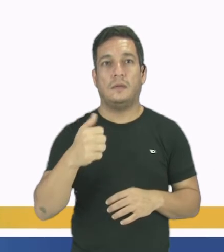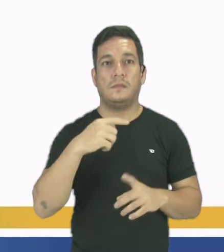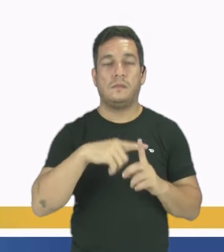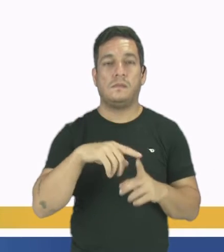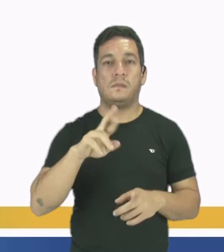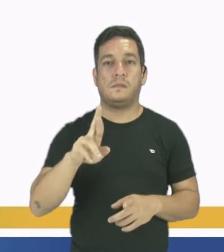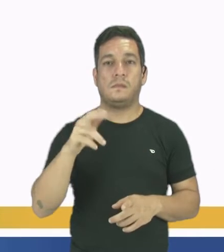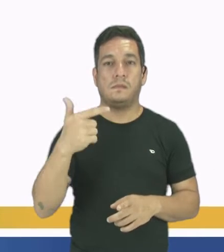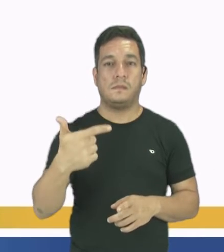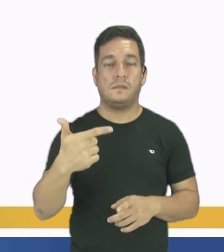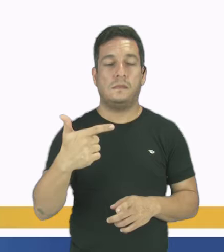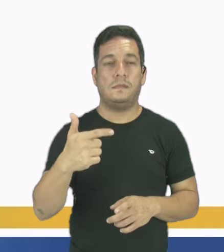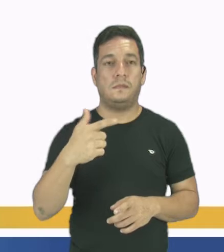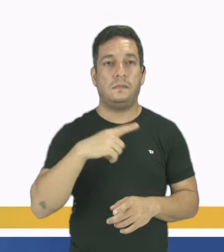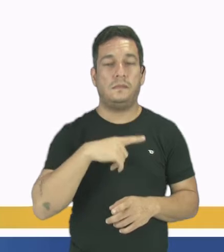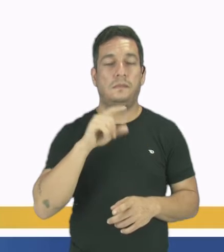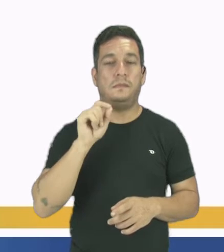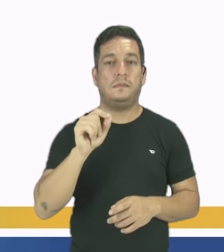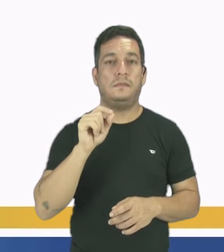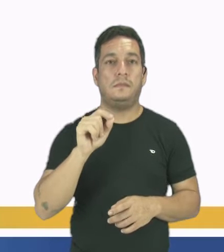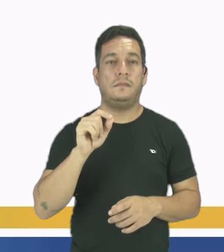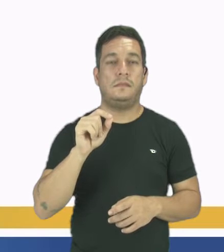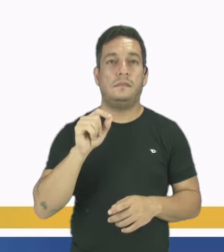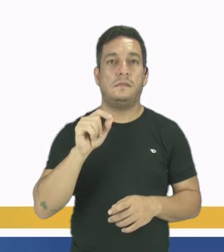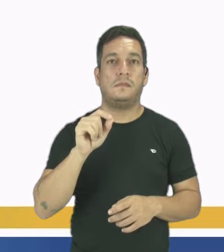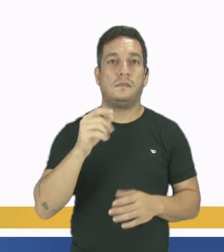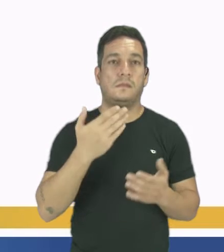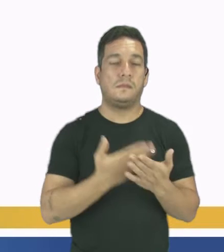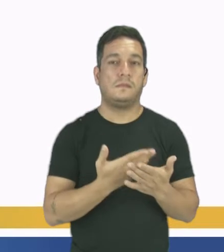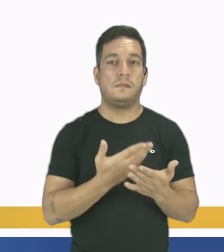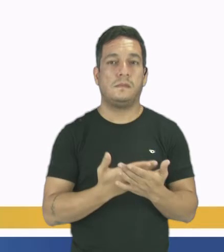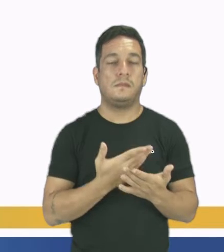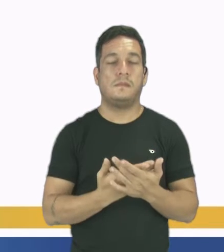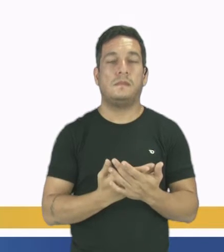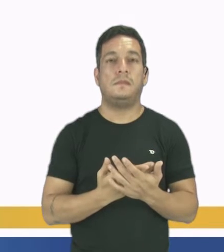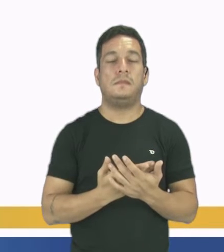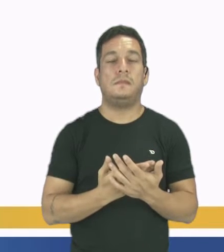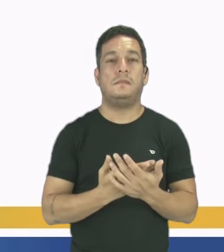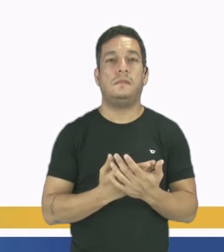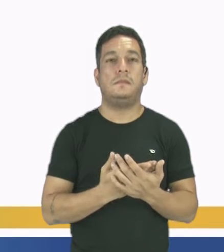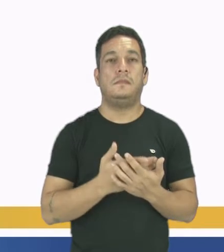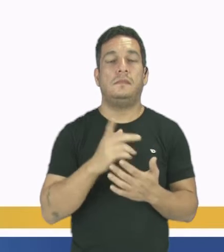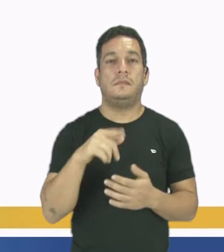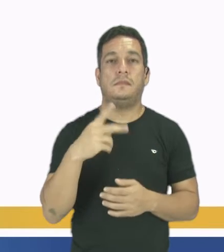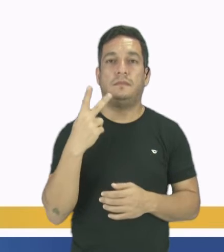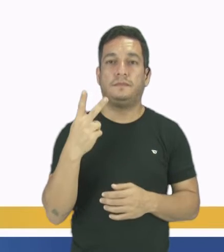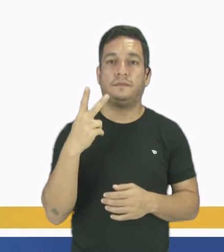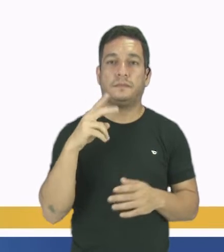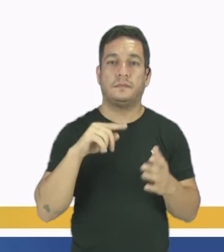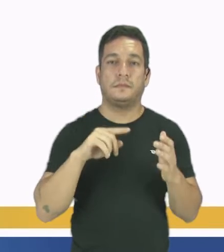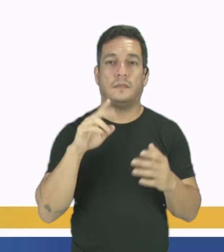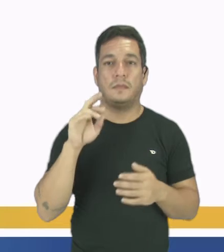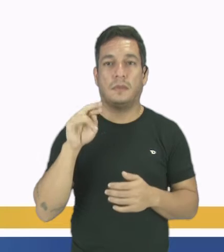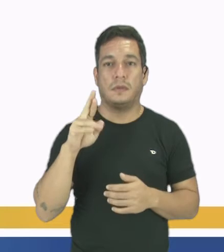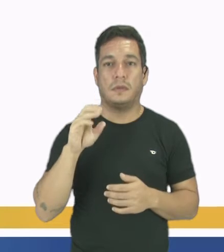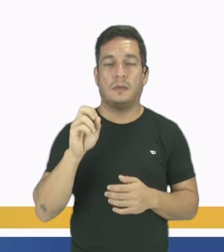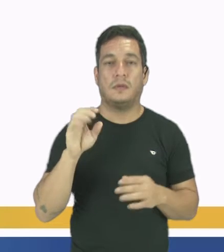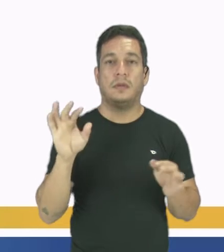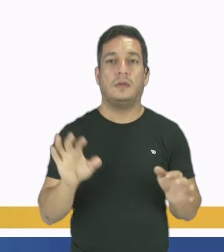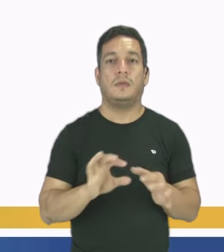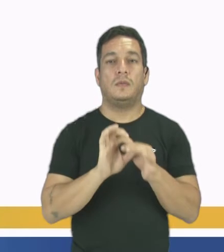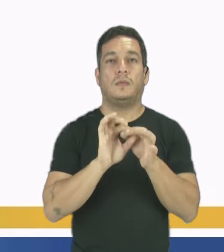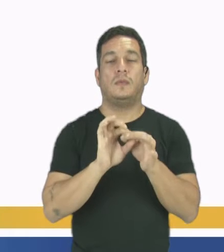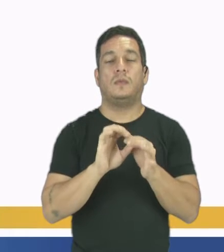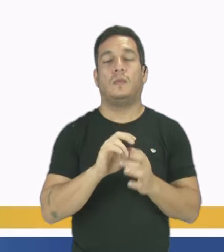mais o R2, nós vamos ter um estudo entre esses dois centros que se